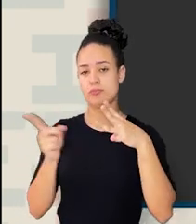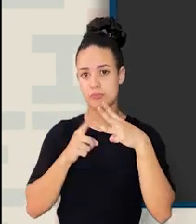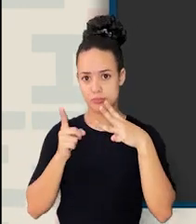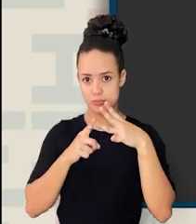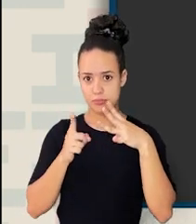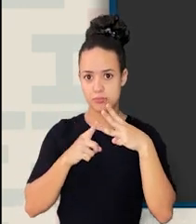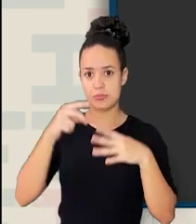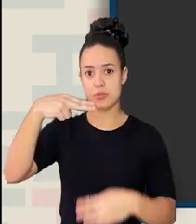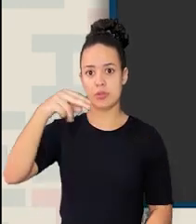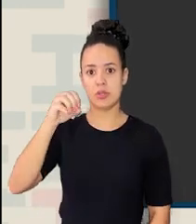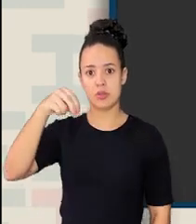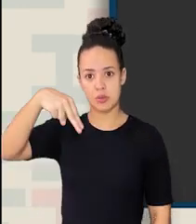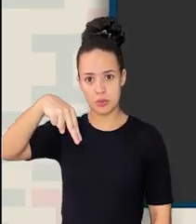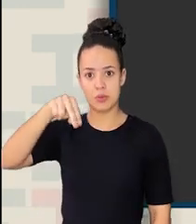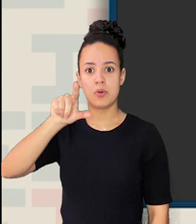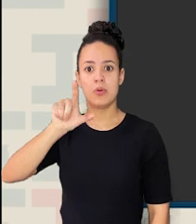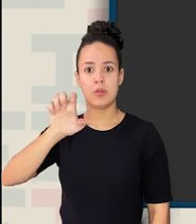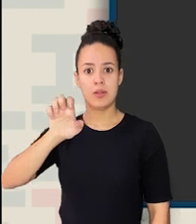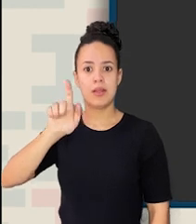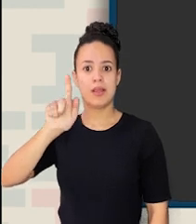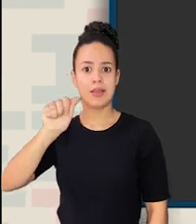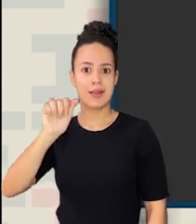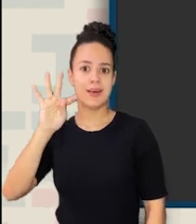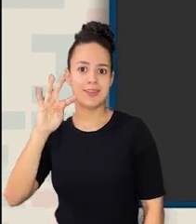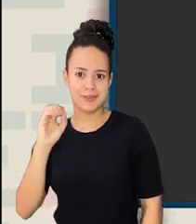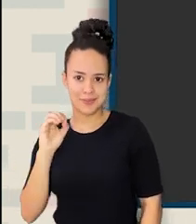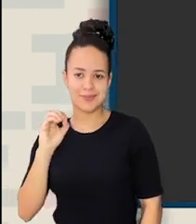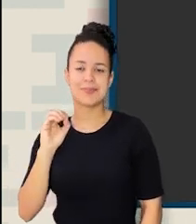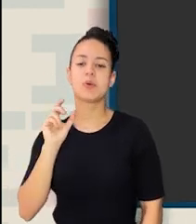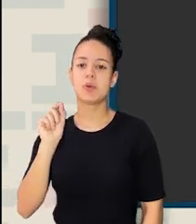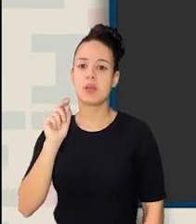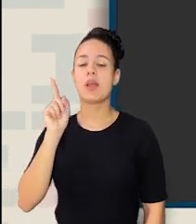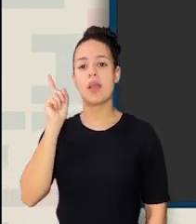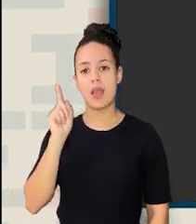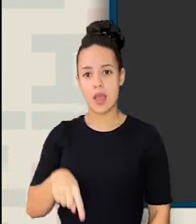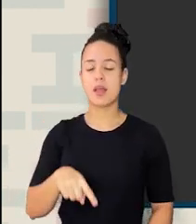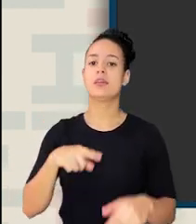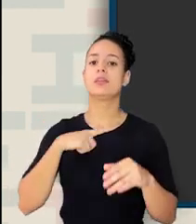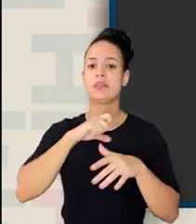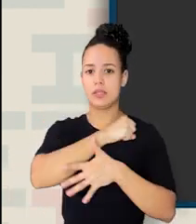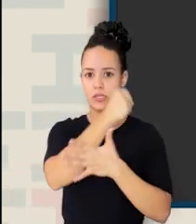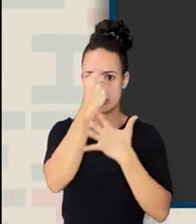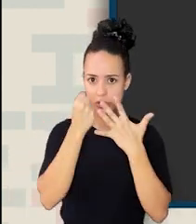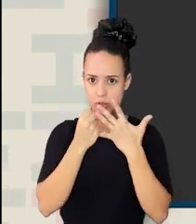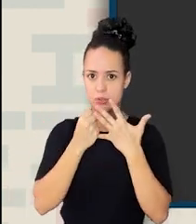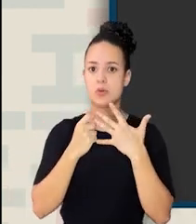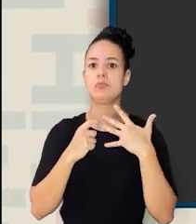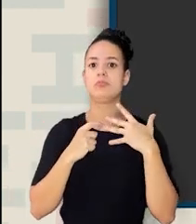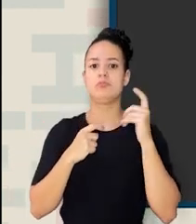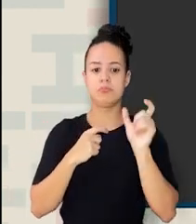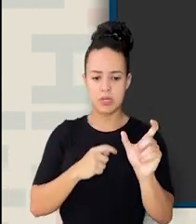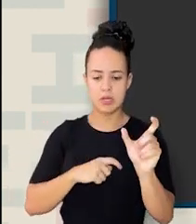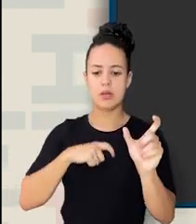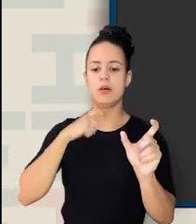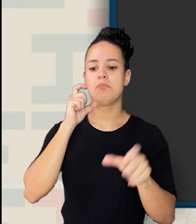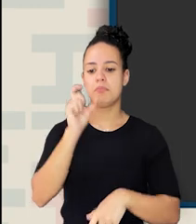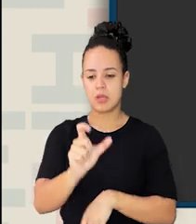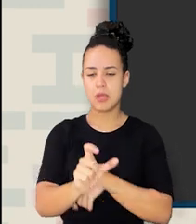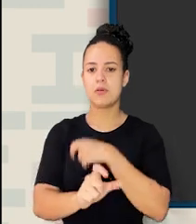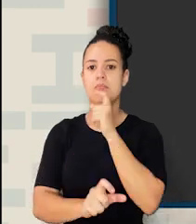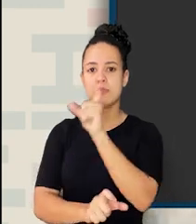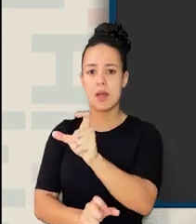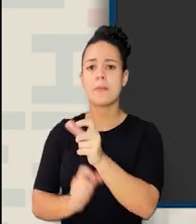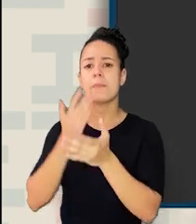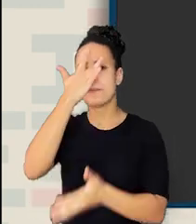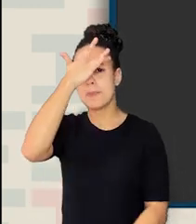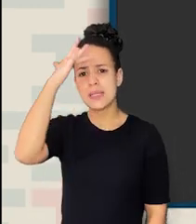é o non legato. Então, é exatamente você separar as notas uma de cada vez E geralmente quem está